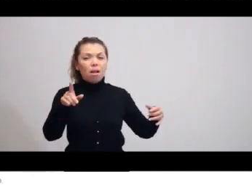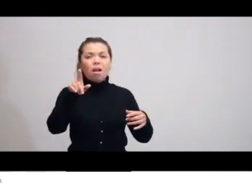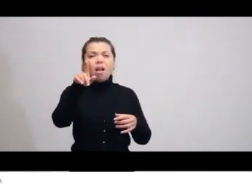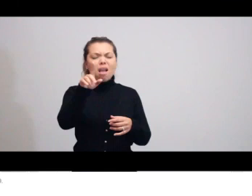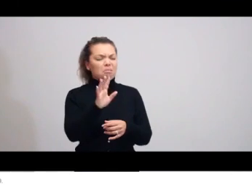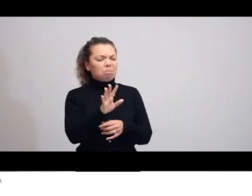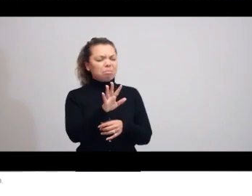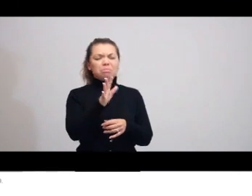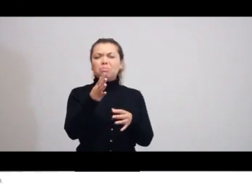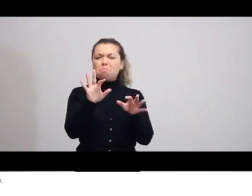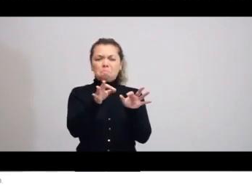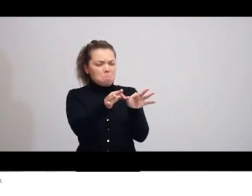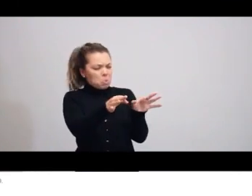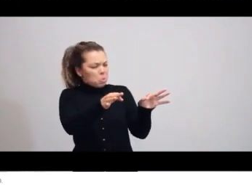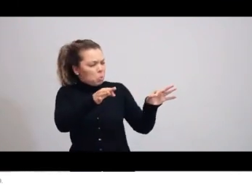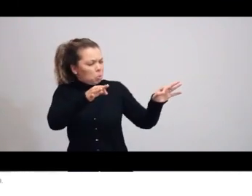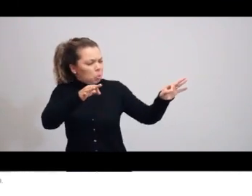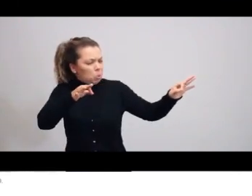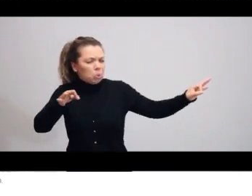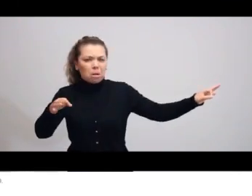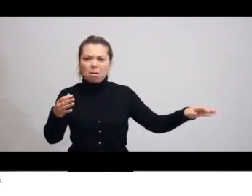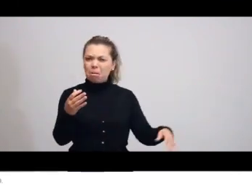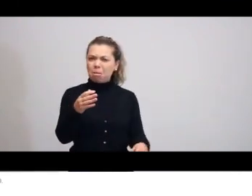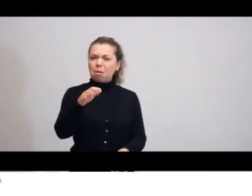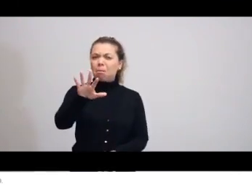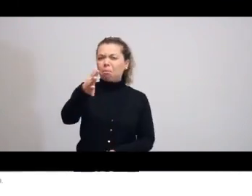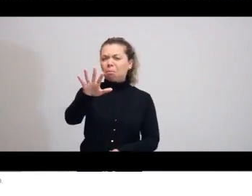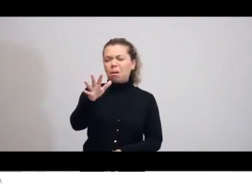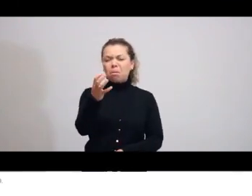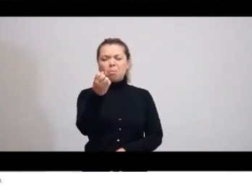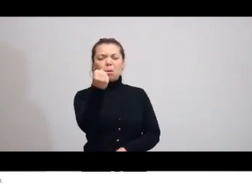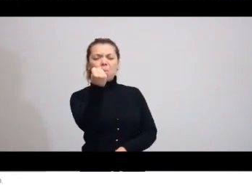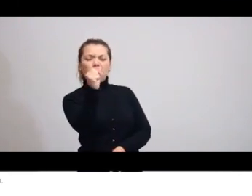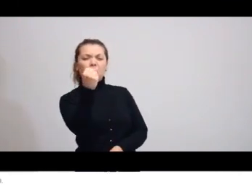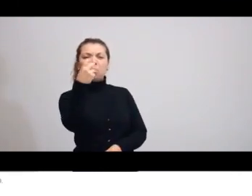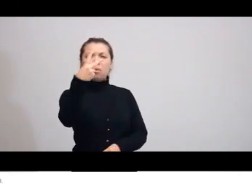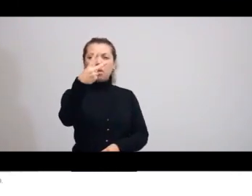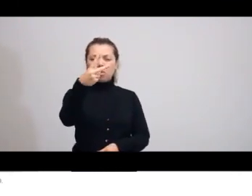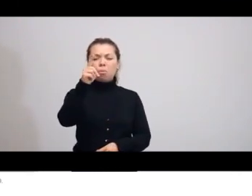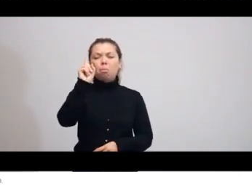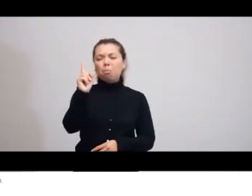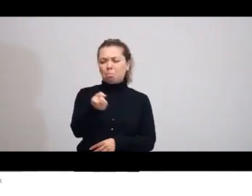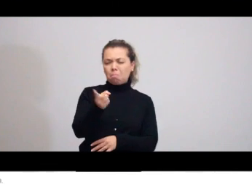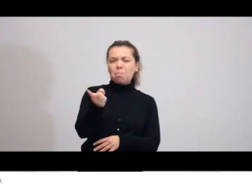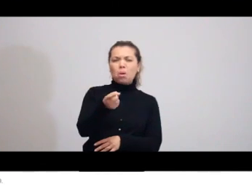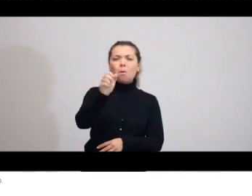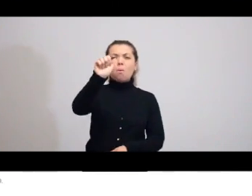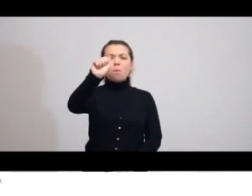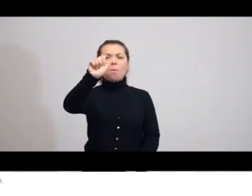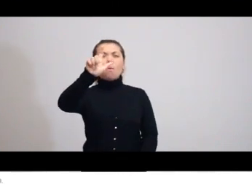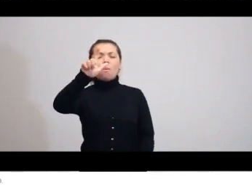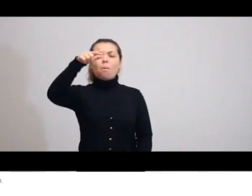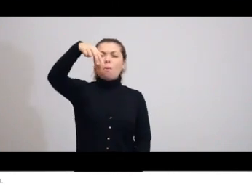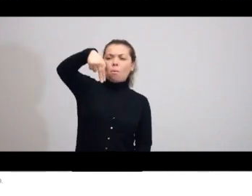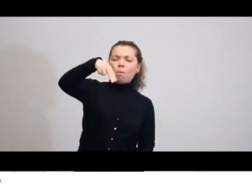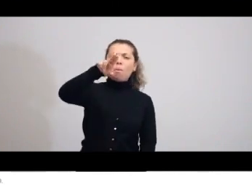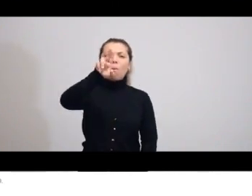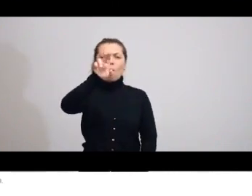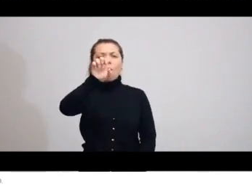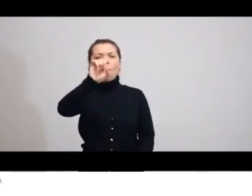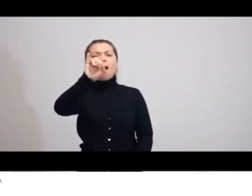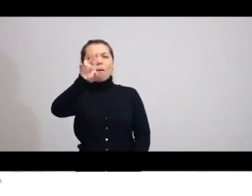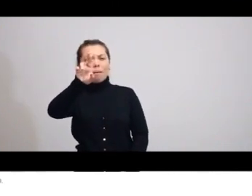de pesquisa são limitadas e, embora hoje já se tenha um número considerável de estudos sobre seus variados aspectos,